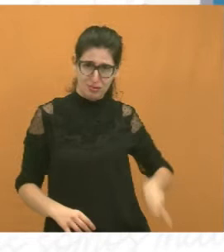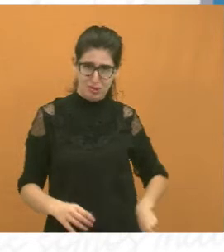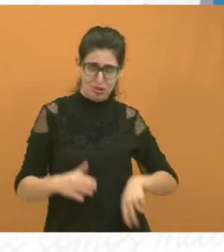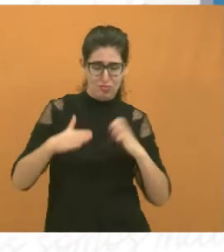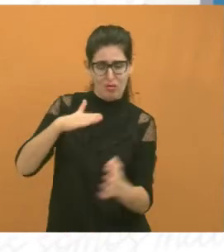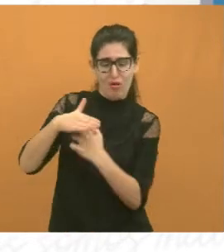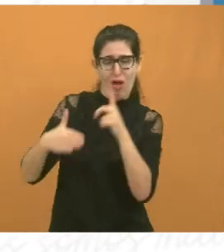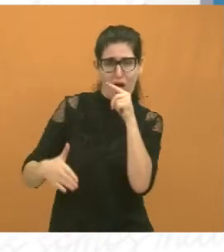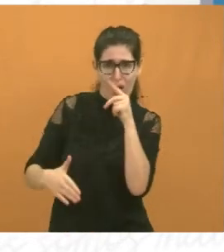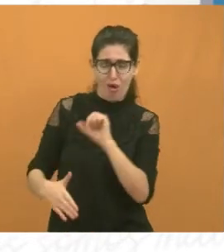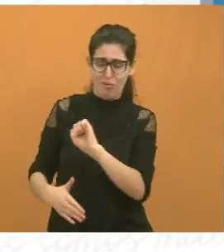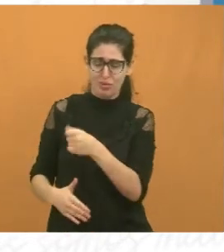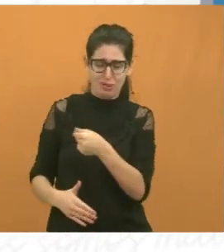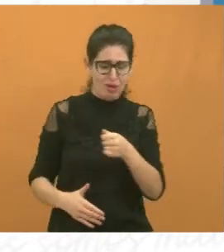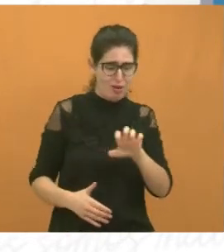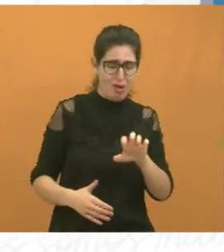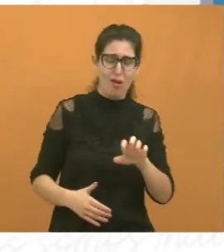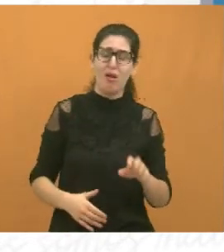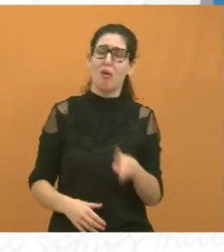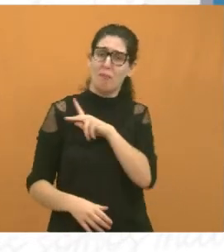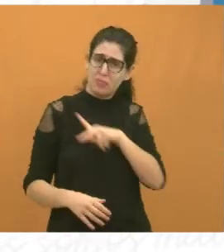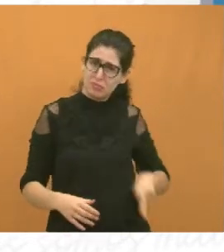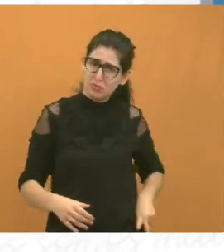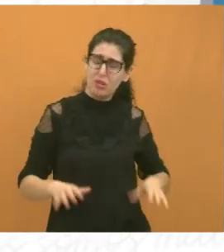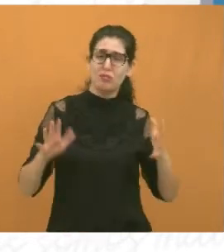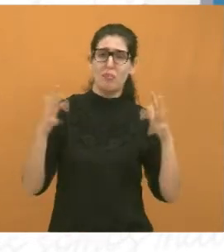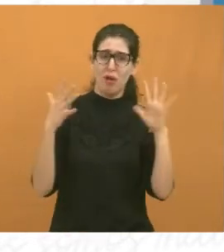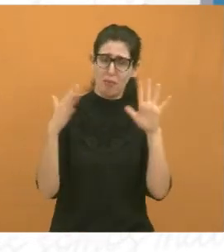um trabalho maravilhoso na direção do SAI,